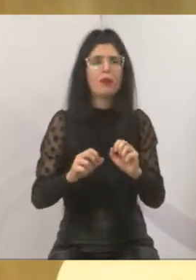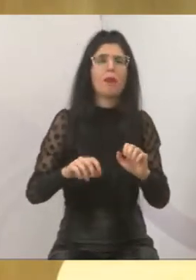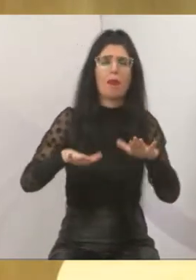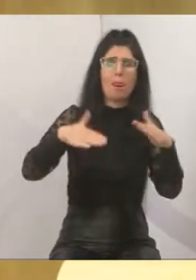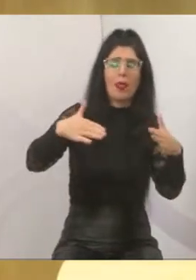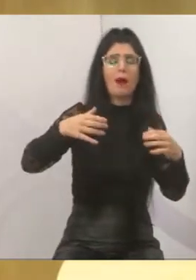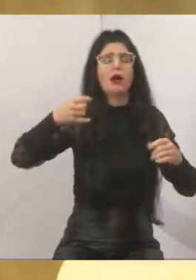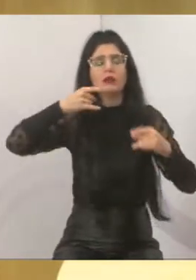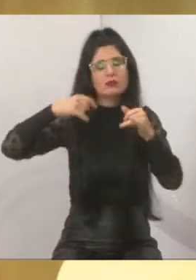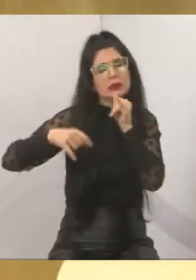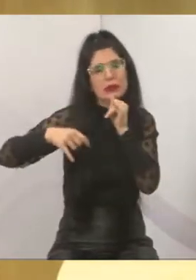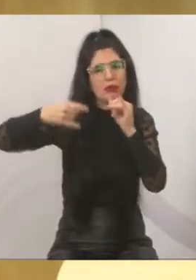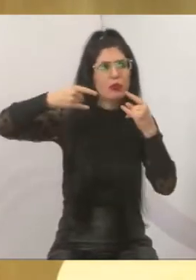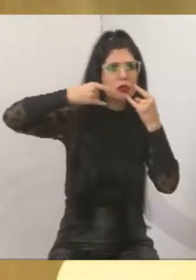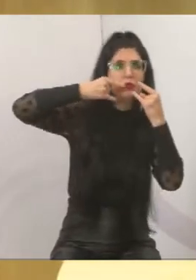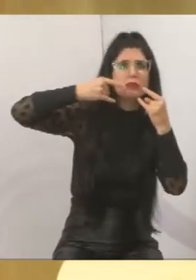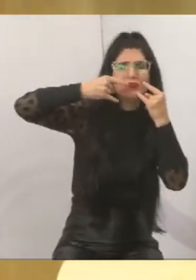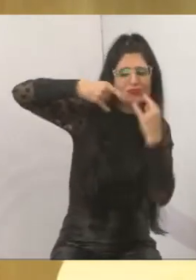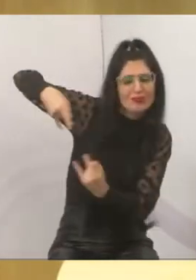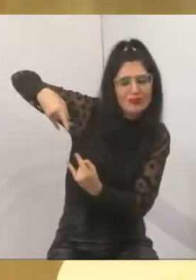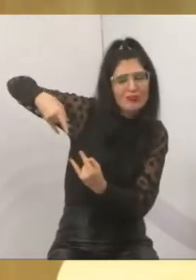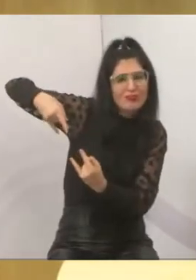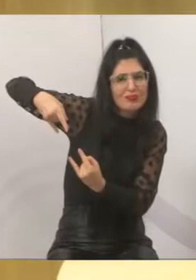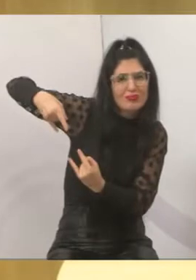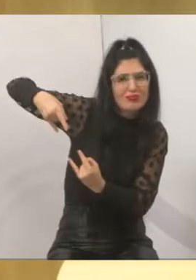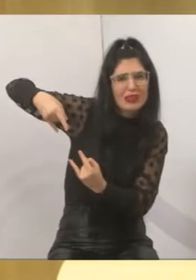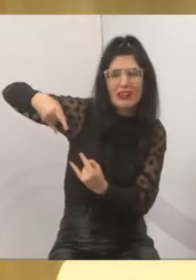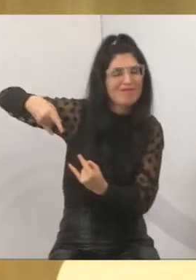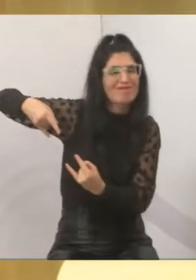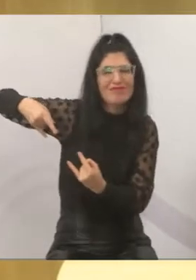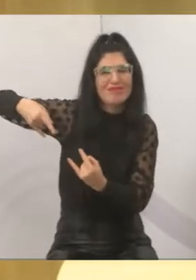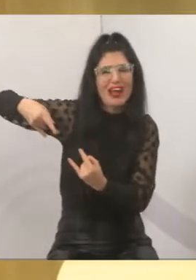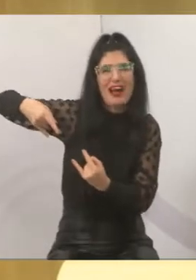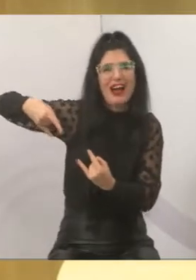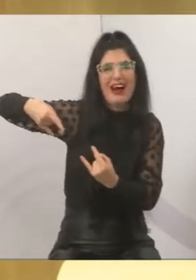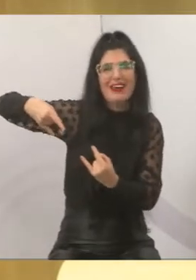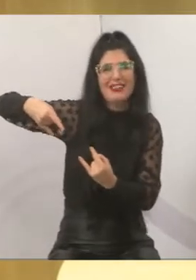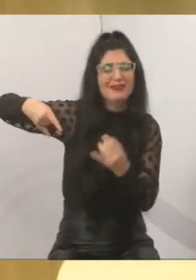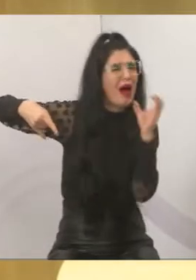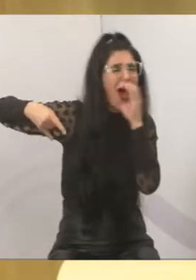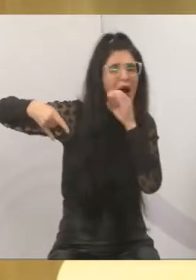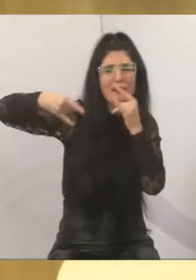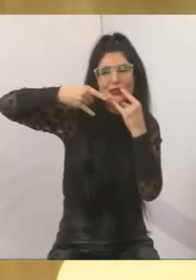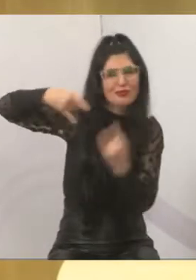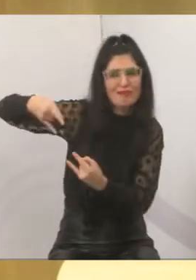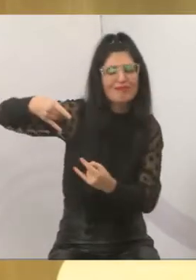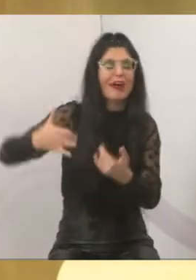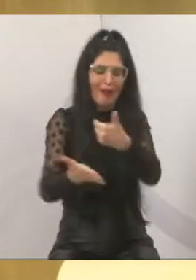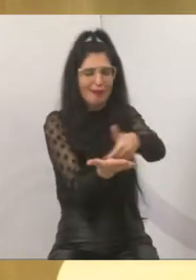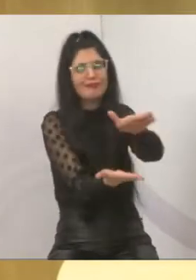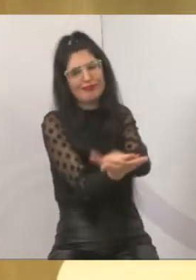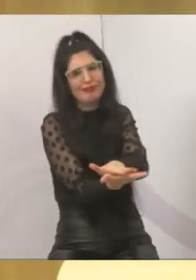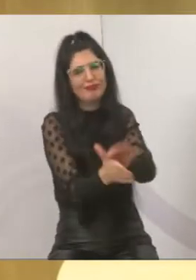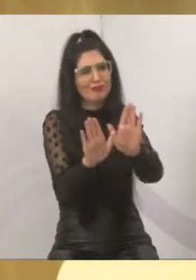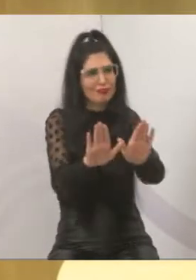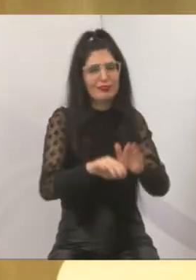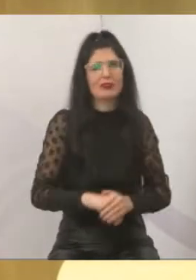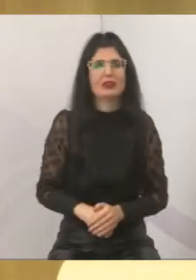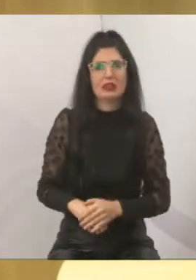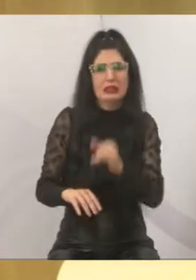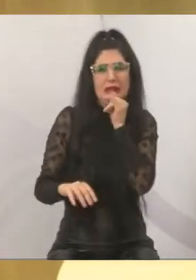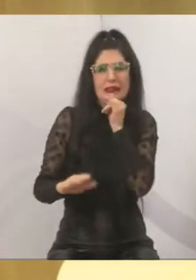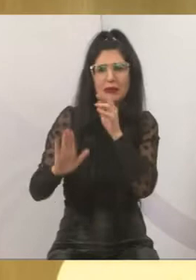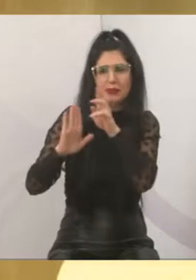máscara e a gente foi para cima dele, até se ele não tivesse cumprido as regras que a gente já tinha determinado, ele ia ser mandado